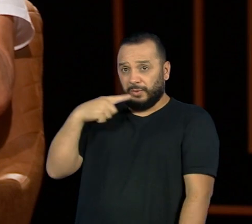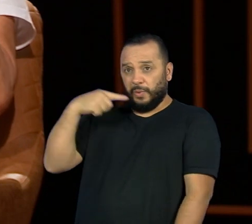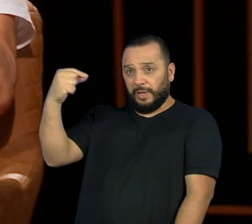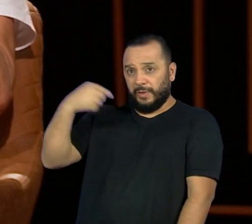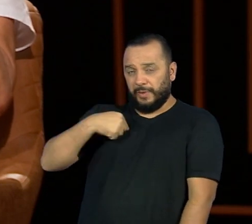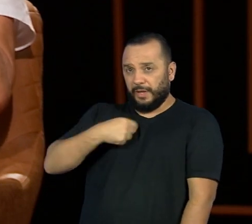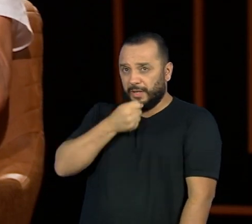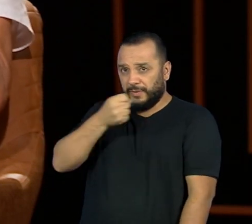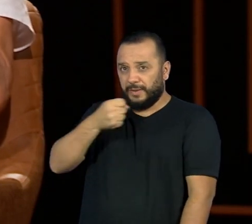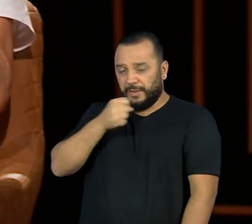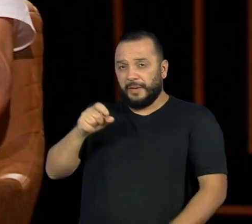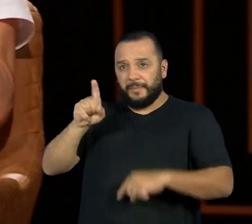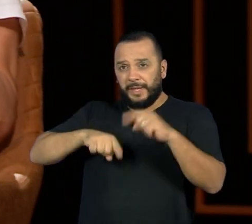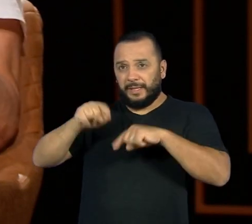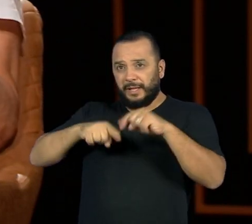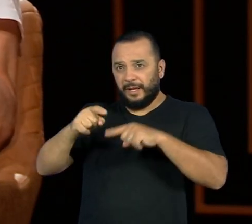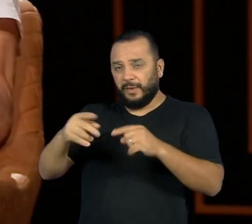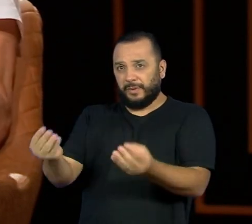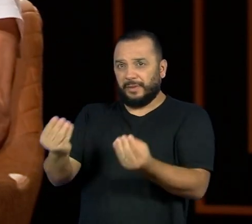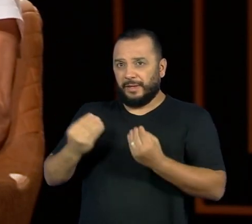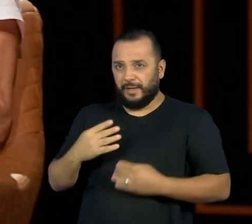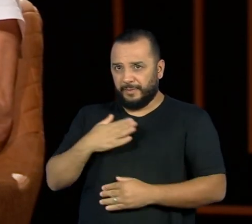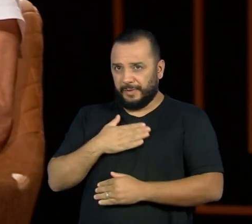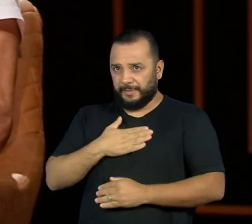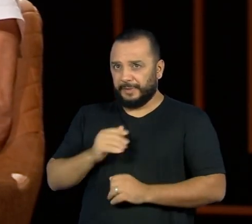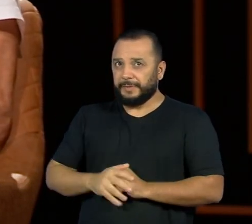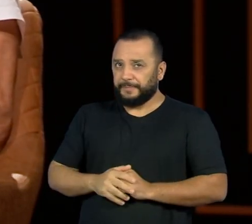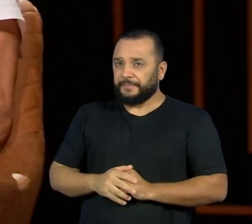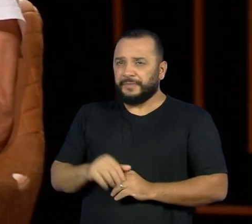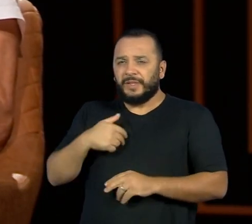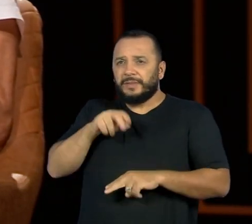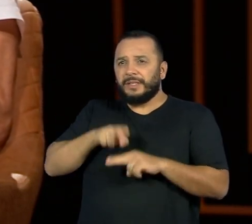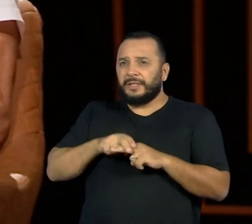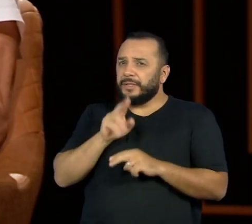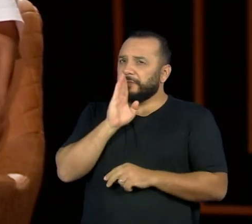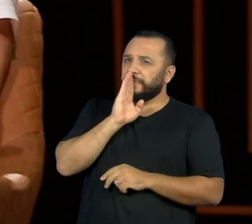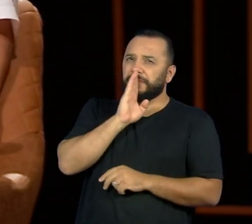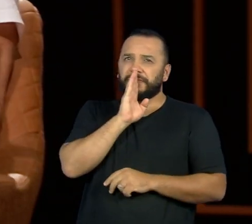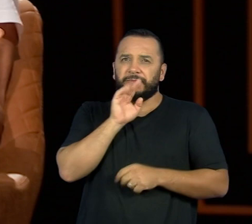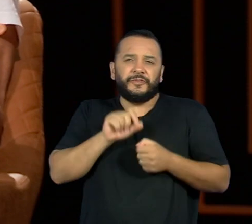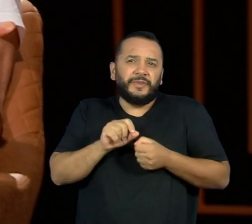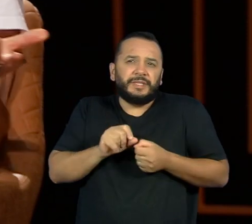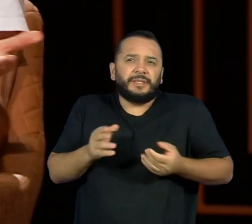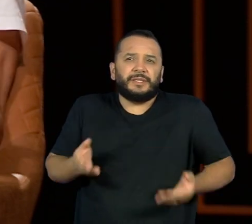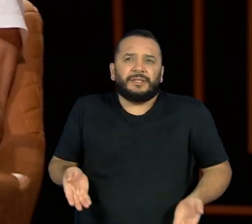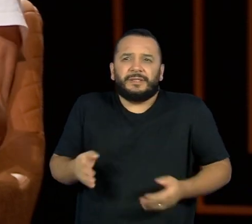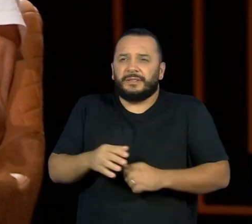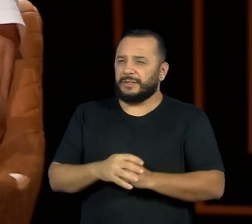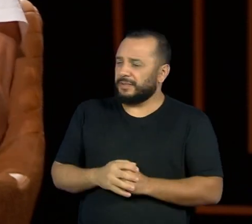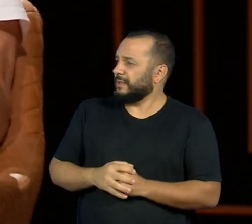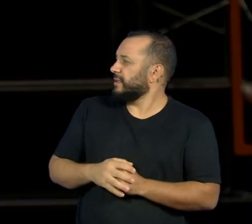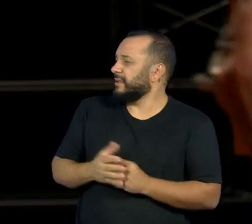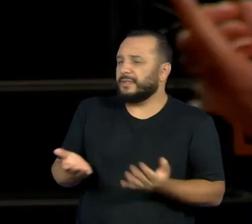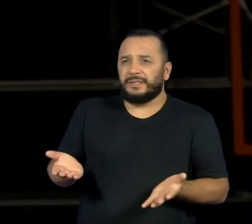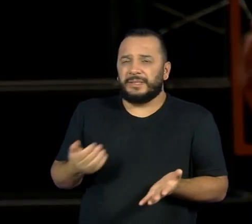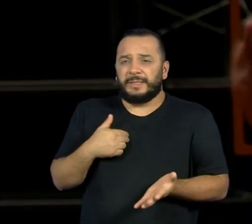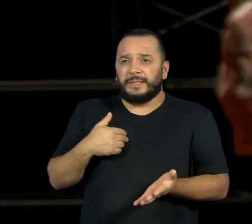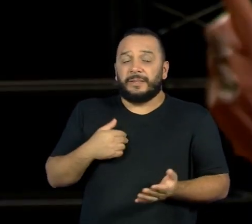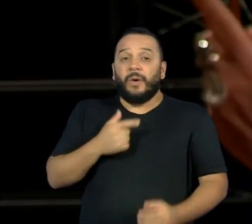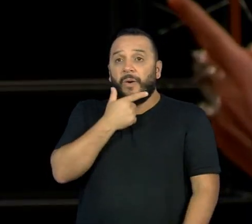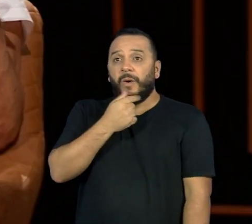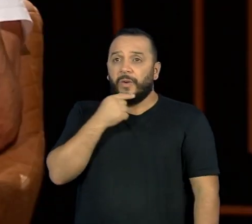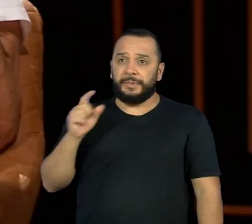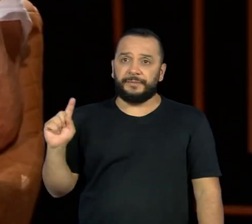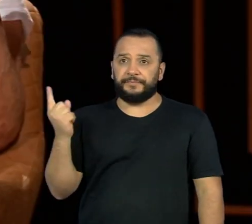deram um material para segurar e eu estava sentadinha ali no canto, falei assim, o que eu estou fazendo aqui, meu Deus, sabe? Aí o